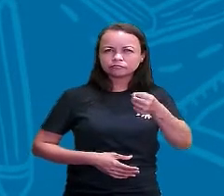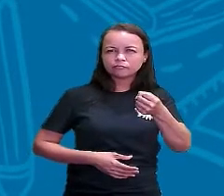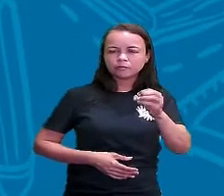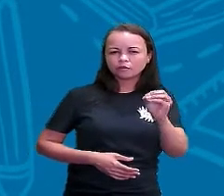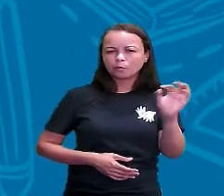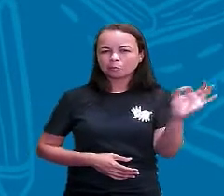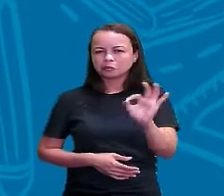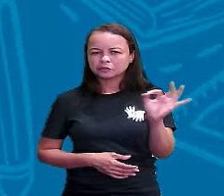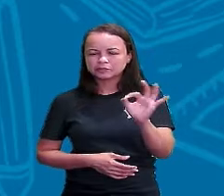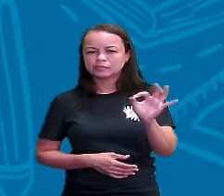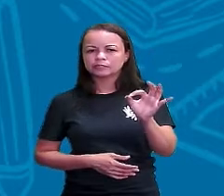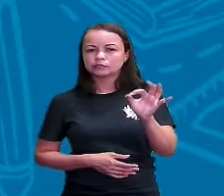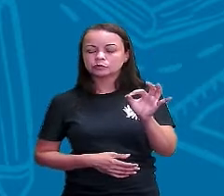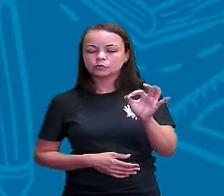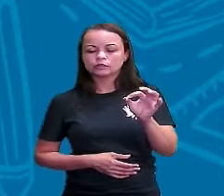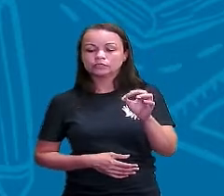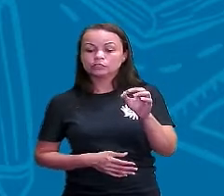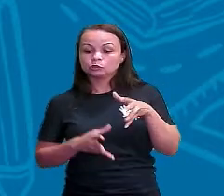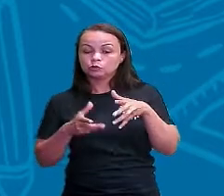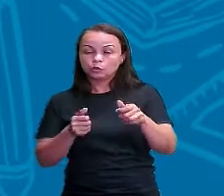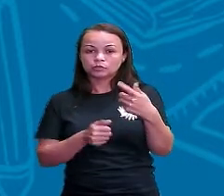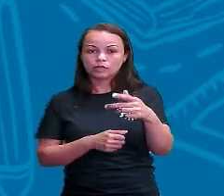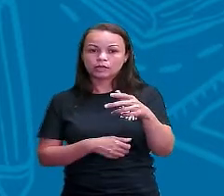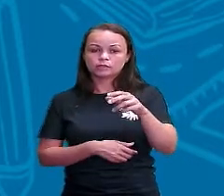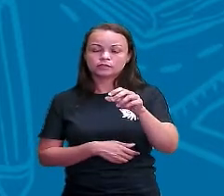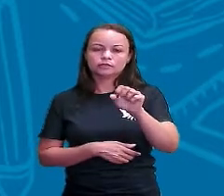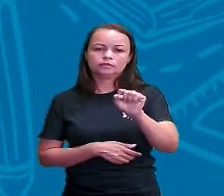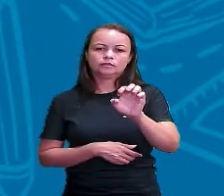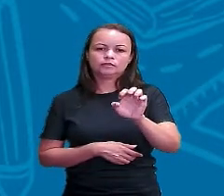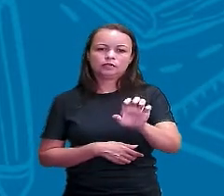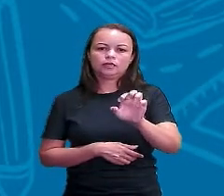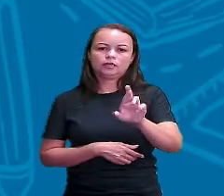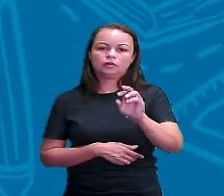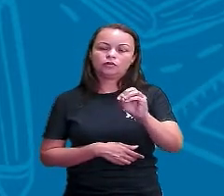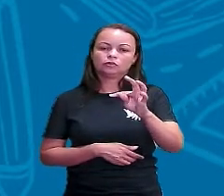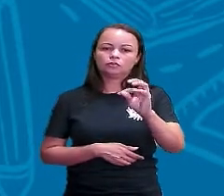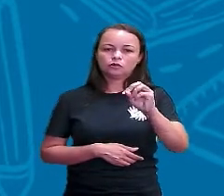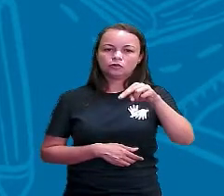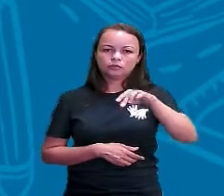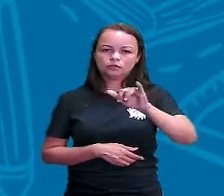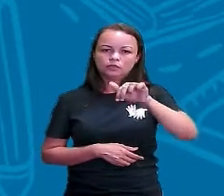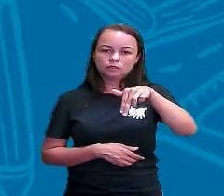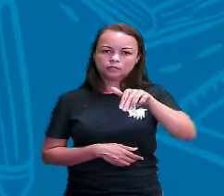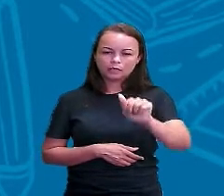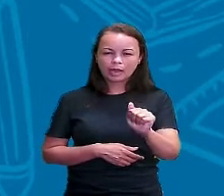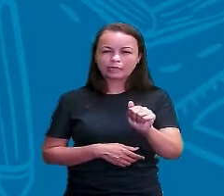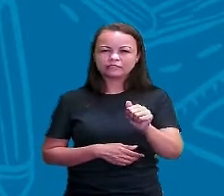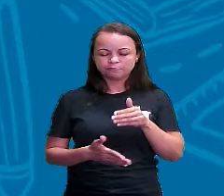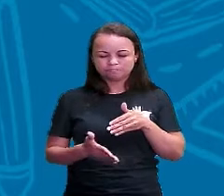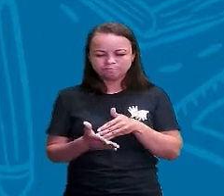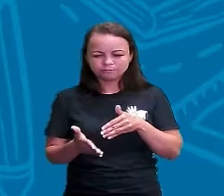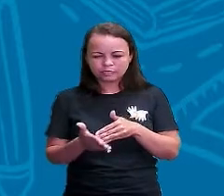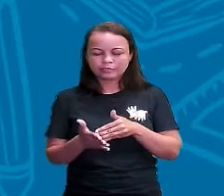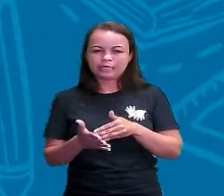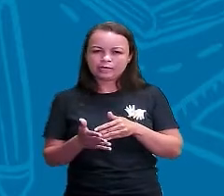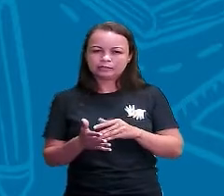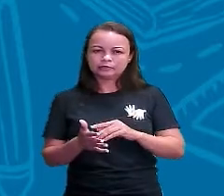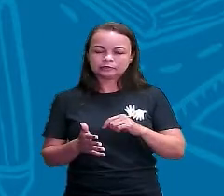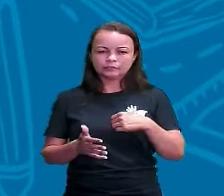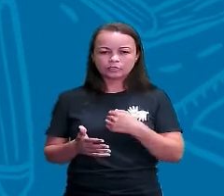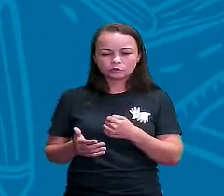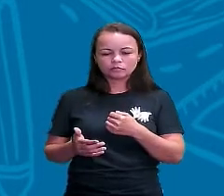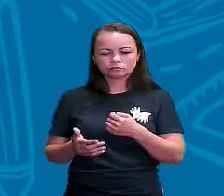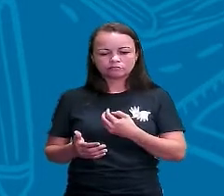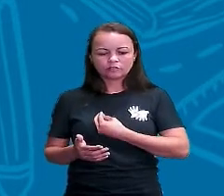80% de toda a serotonina que é produzida do nosso corpo, que vai impactar nas nossas atividades, que vai impactar quem nós somos, é produzido no nosso